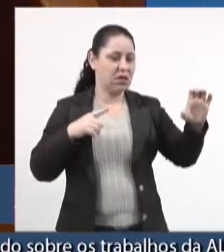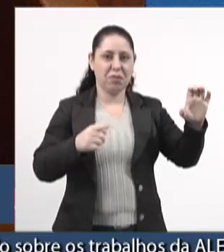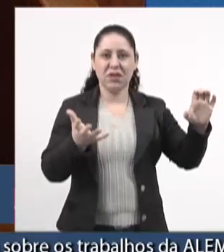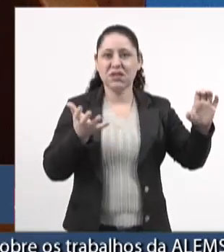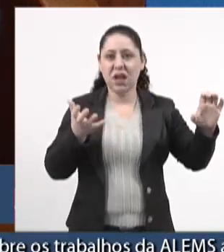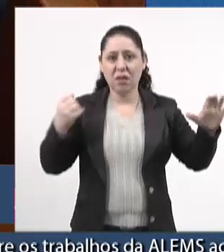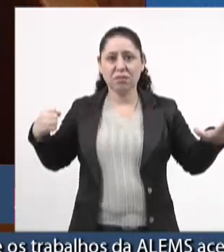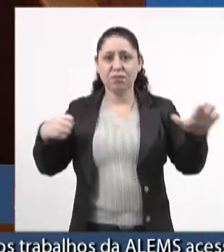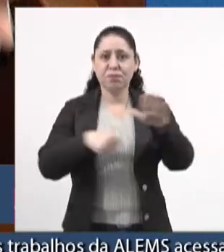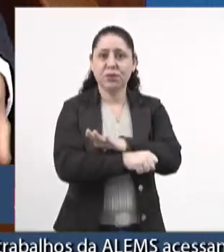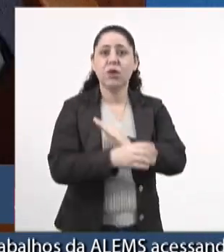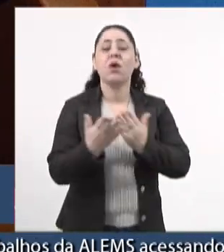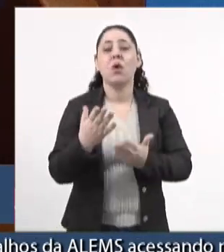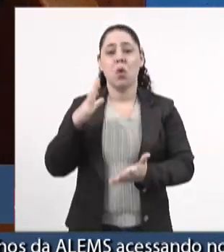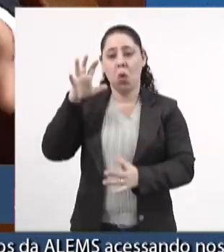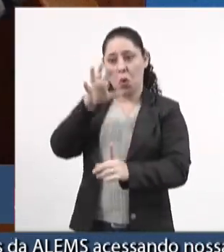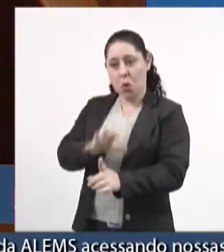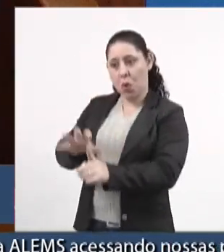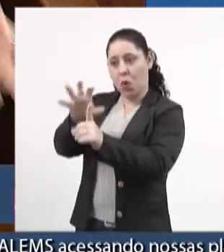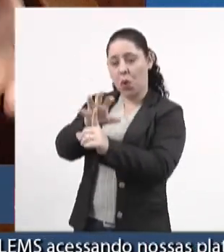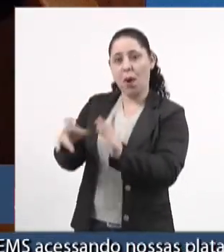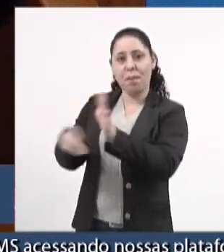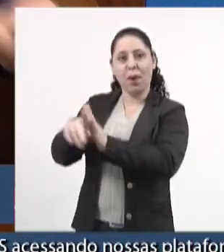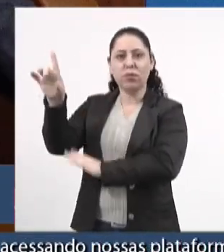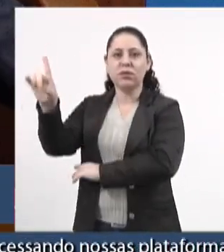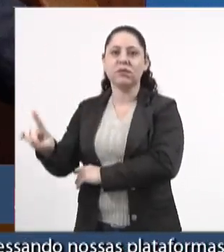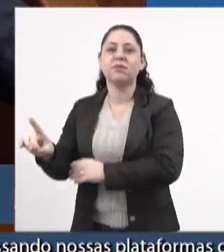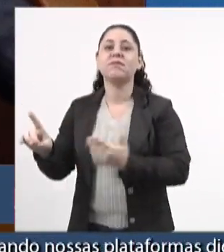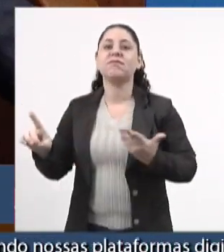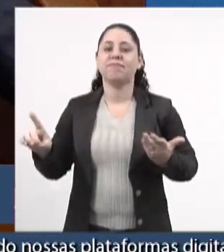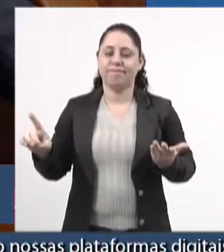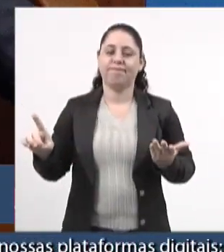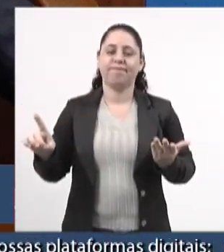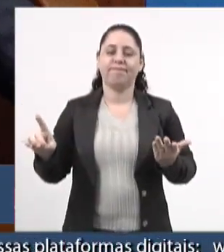querem implantar a doutrinação ideológica da direita.